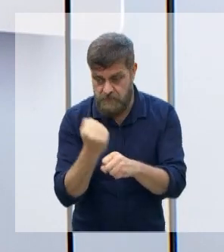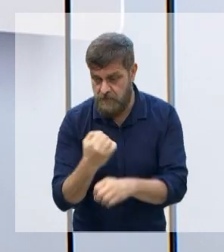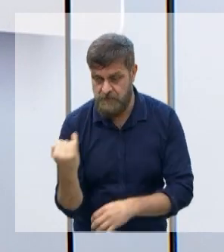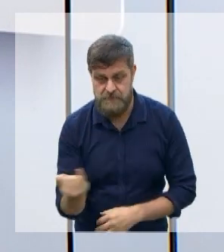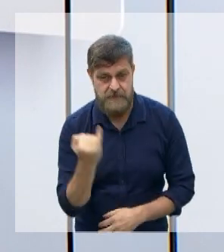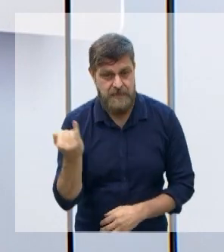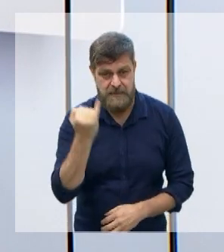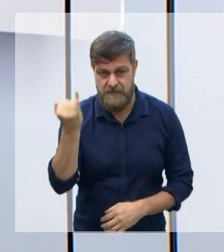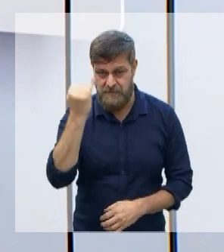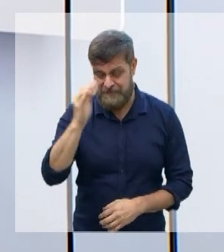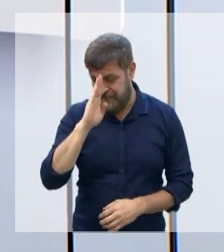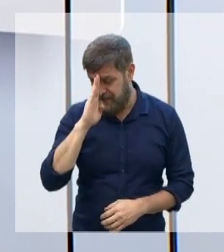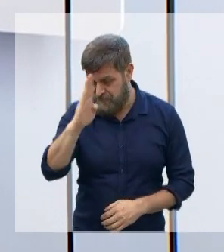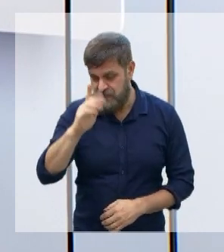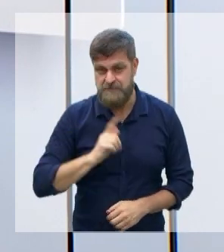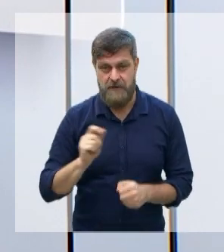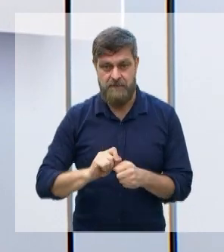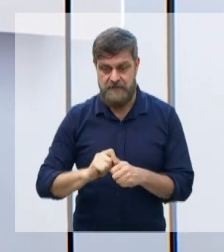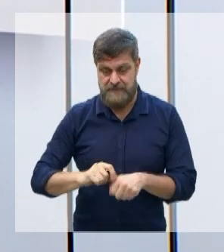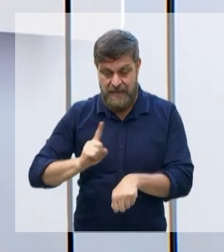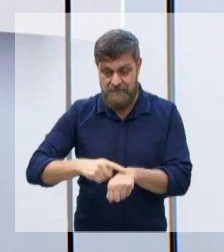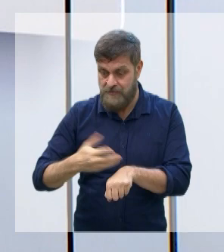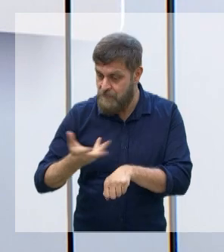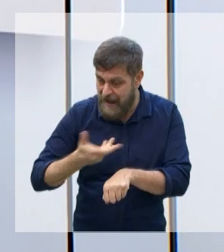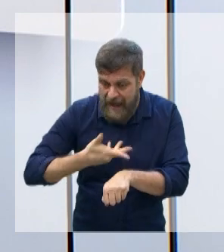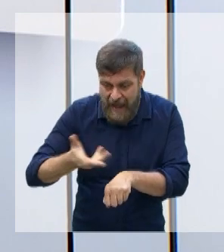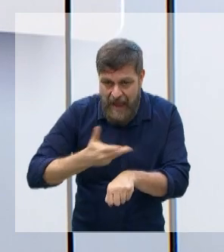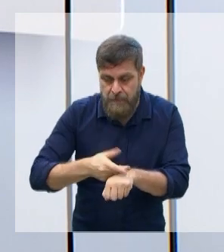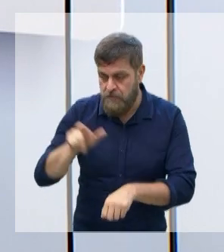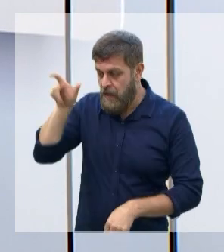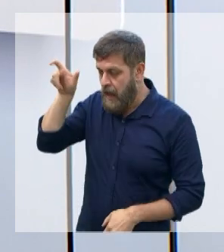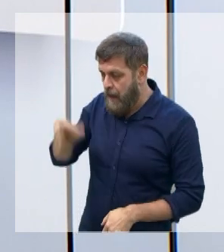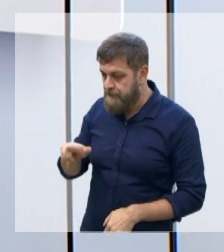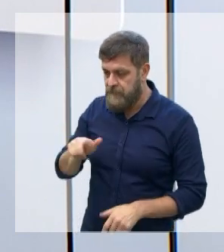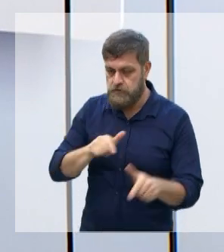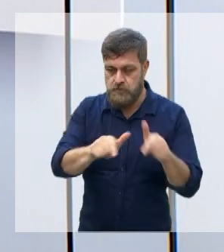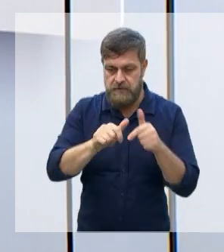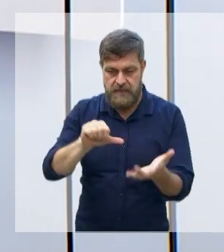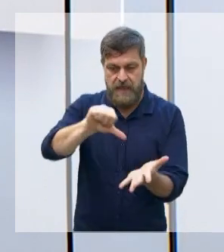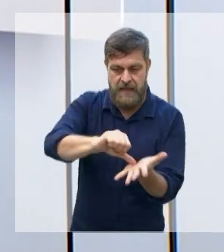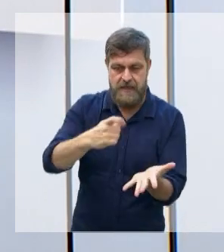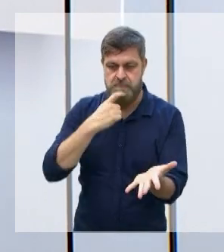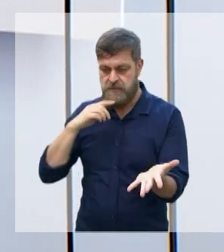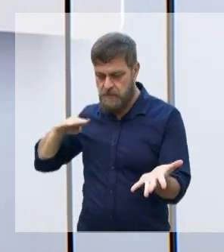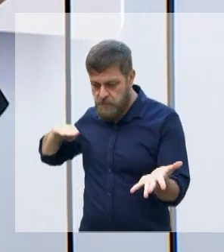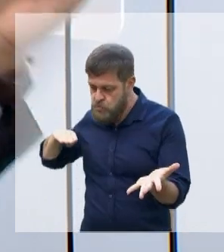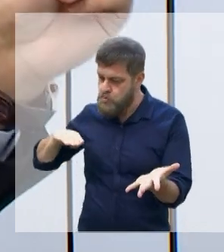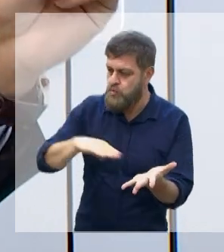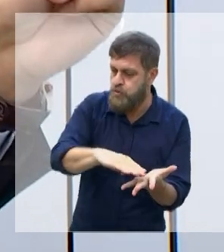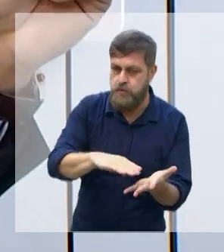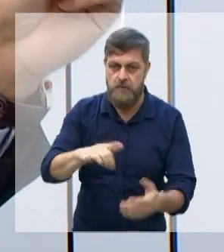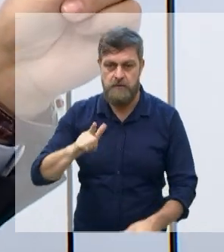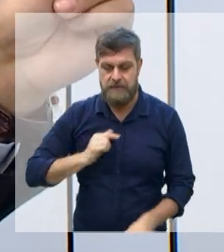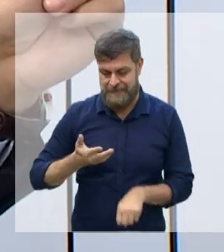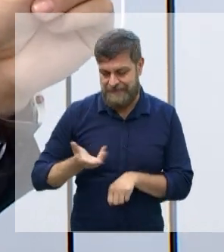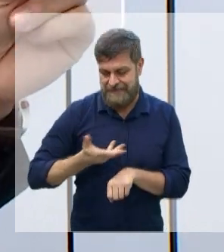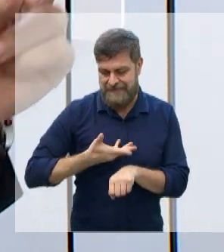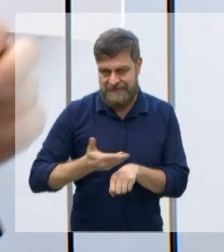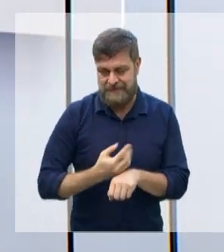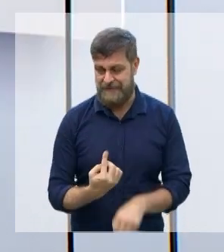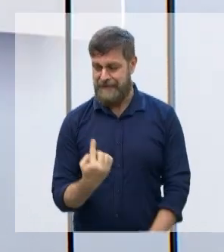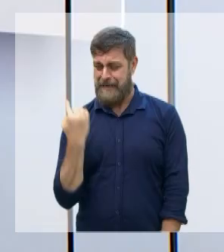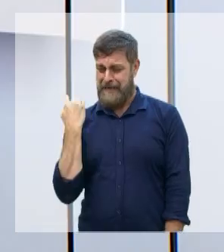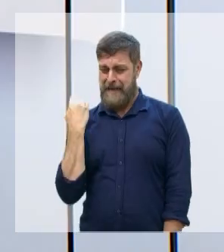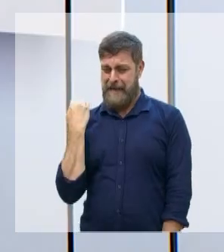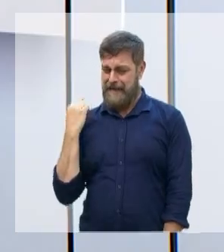mais importante delas é a diminuição do tempo pra que possa se deslocar com os no extremo que ela do terminal vida